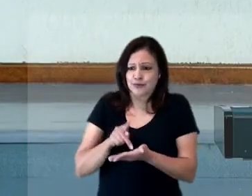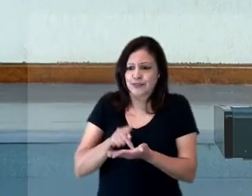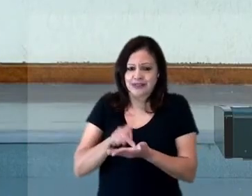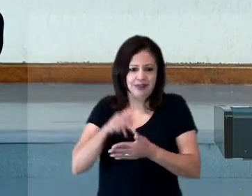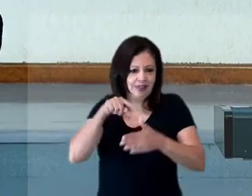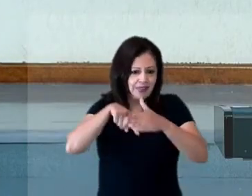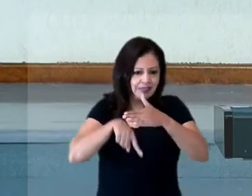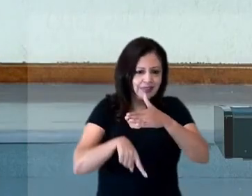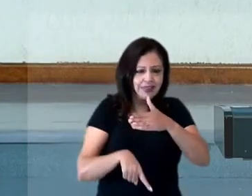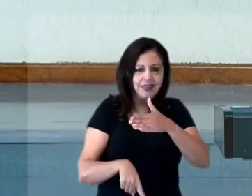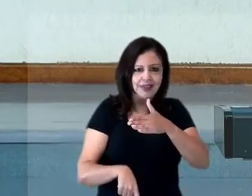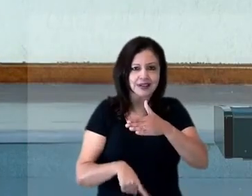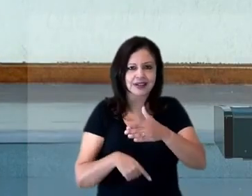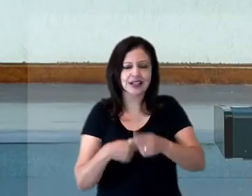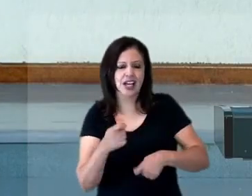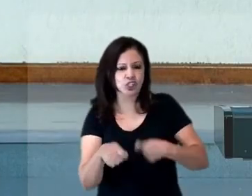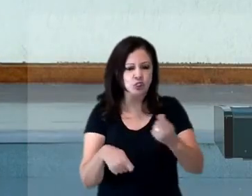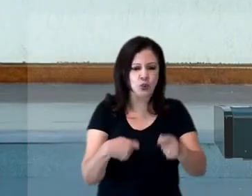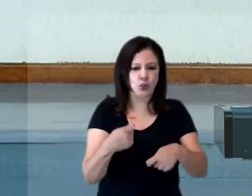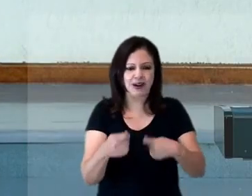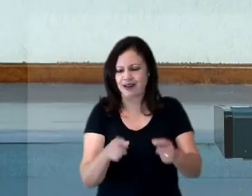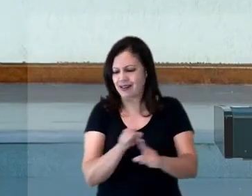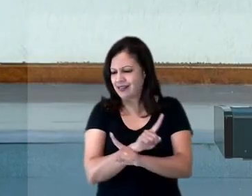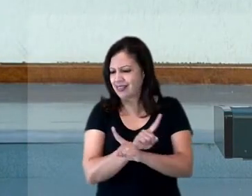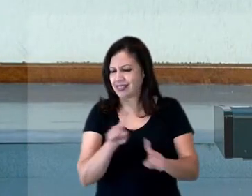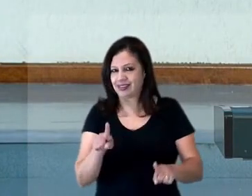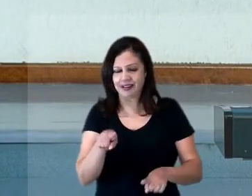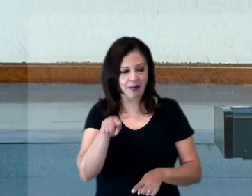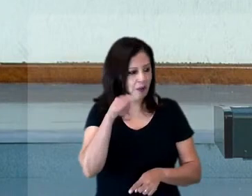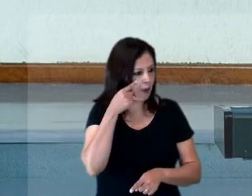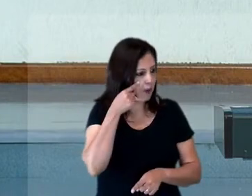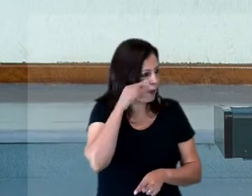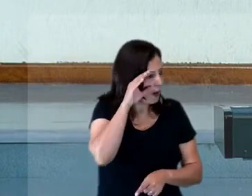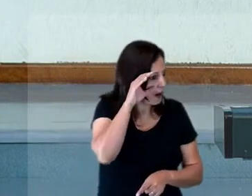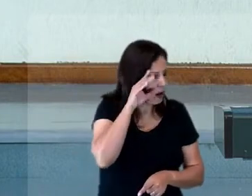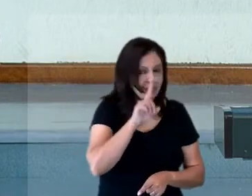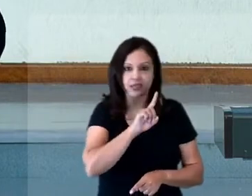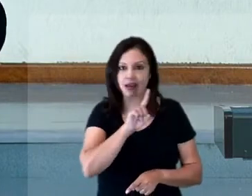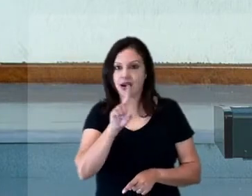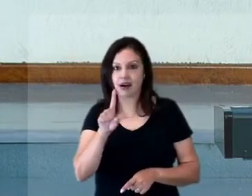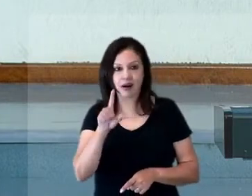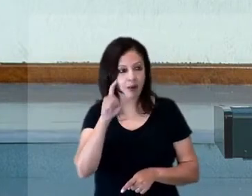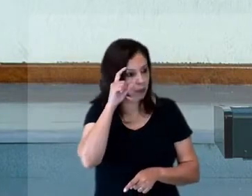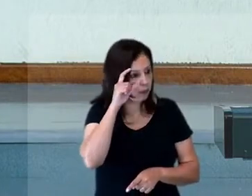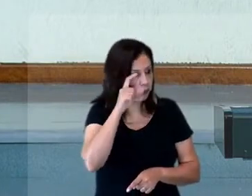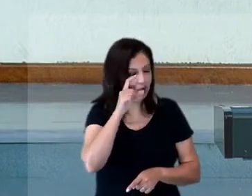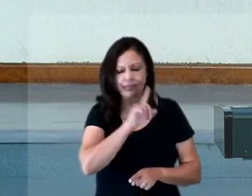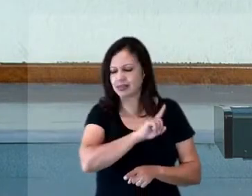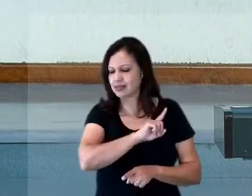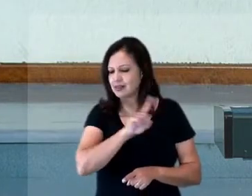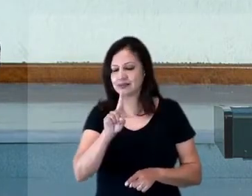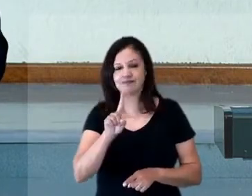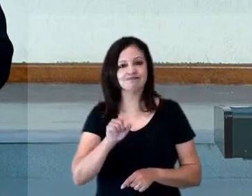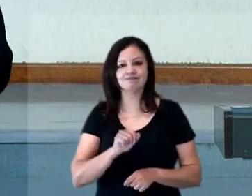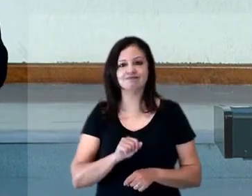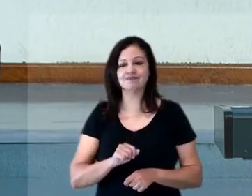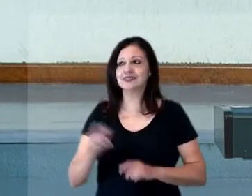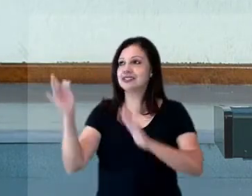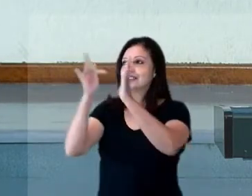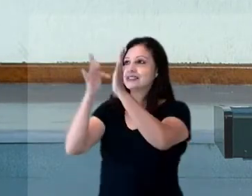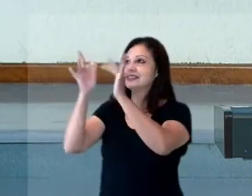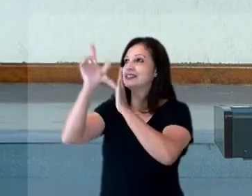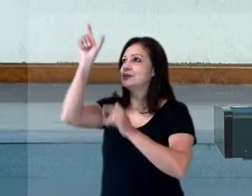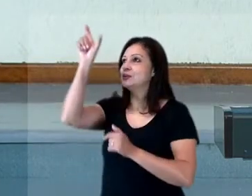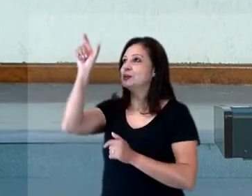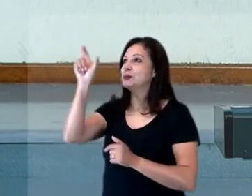não busca nada em troca, que não há interesses. Um amor na essência do seu caráter, o caráter do Senhor